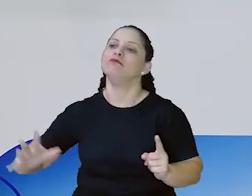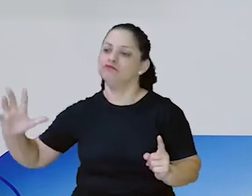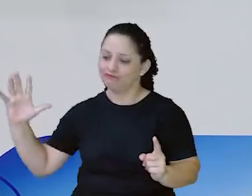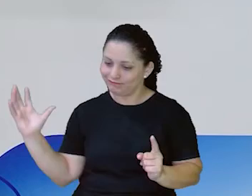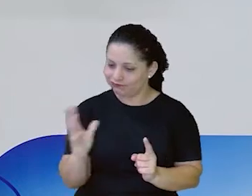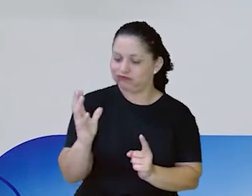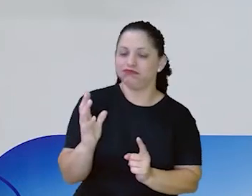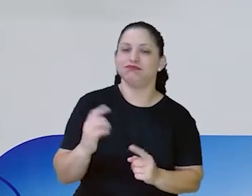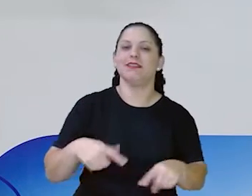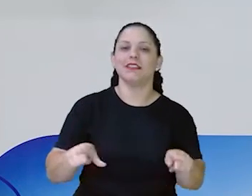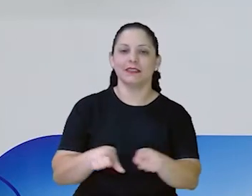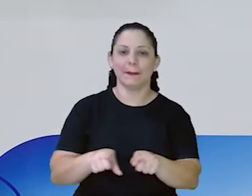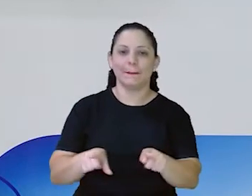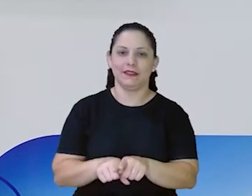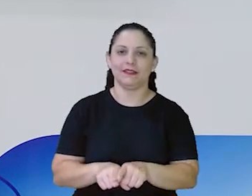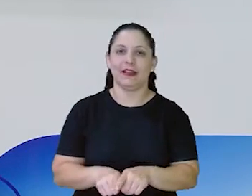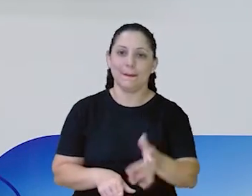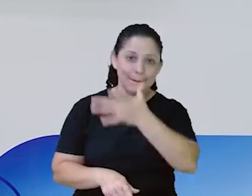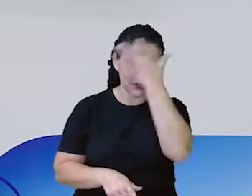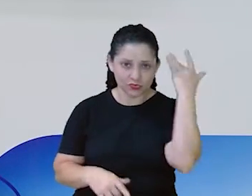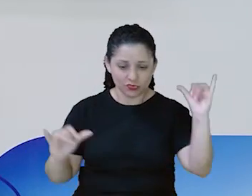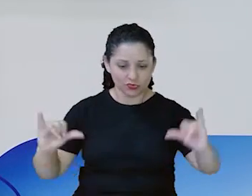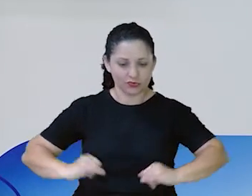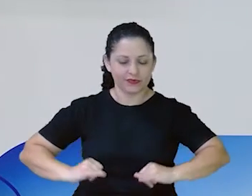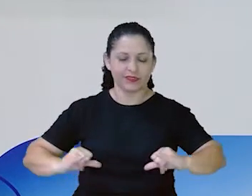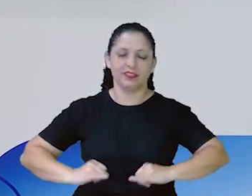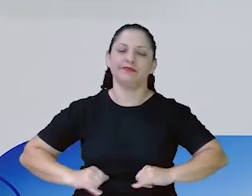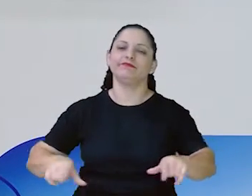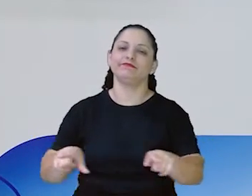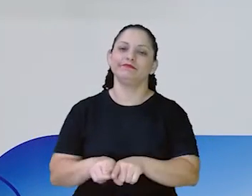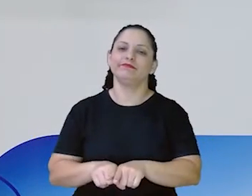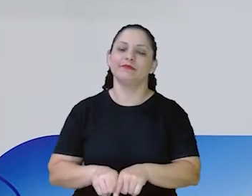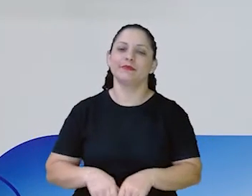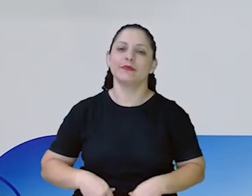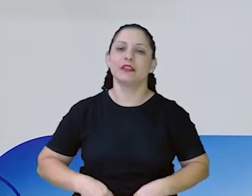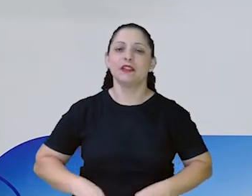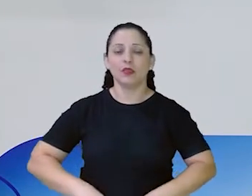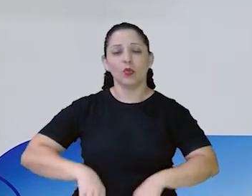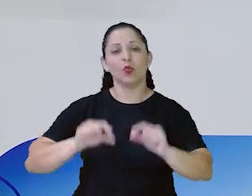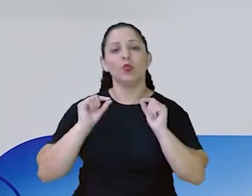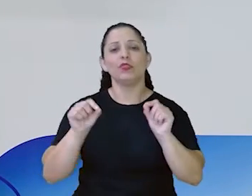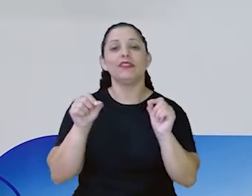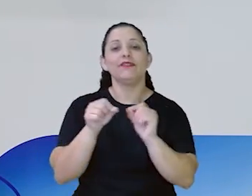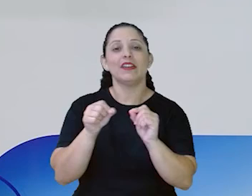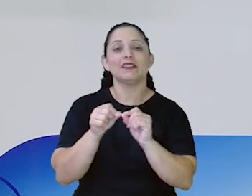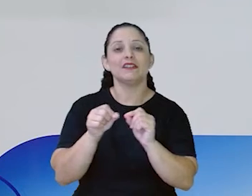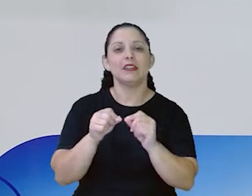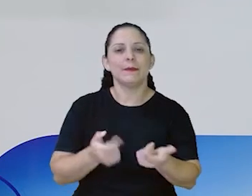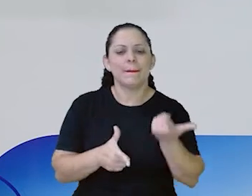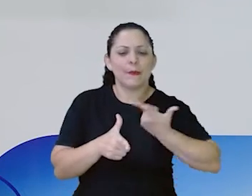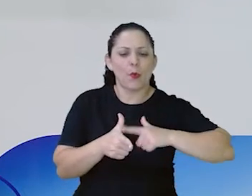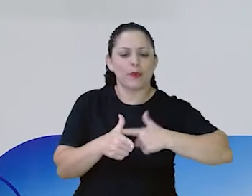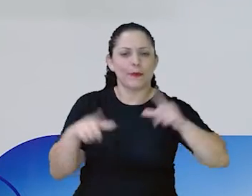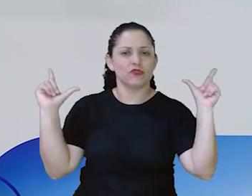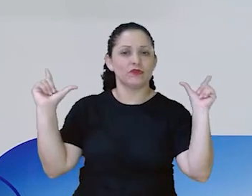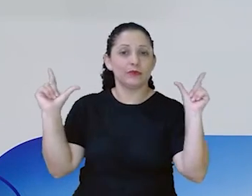também negativa na vida do ser humano. E o que a gente pode fazer para amenizar isso? Será